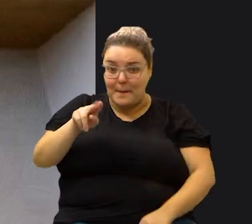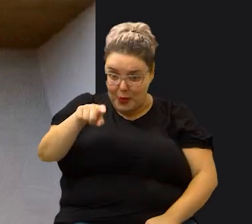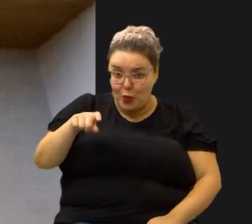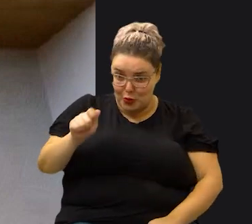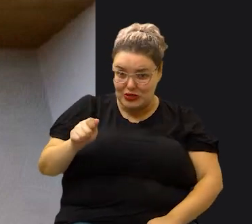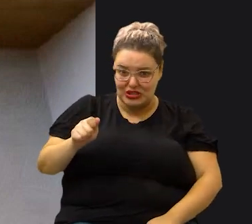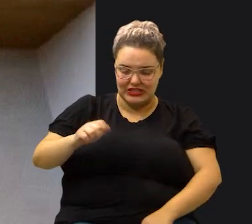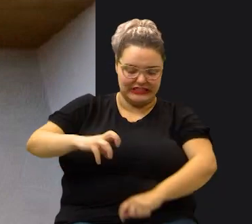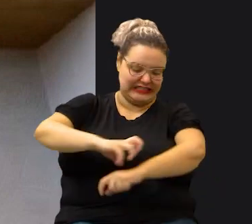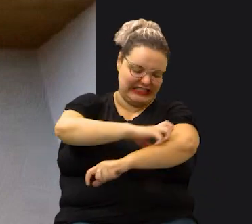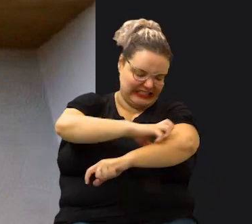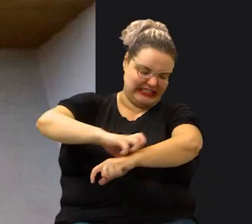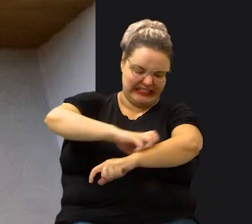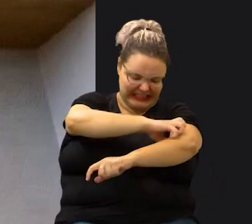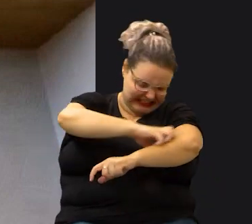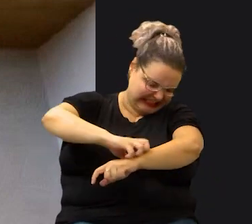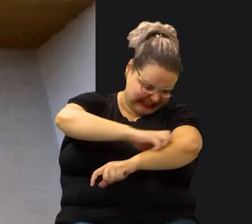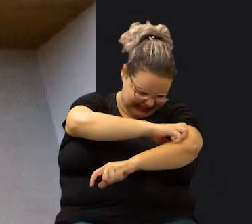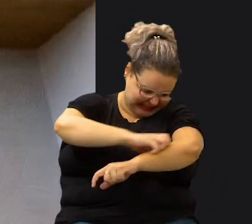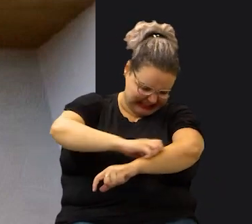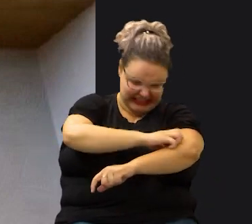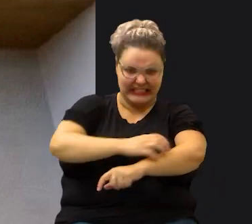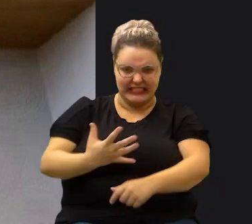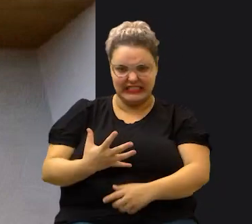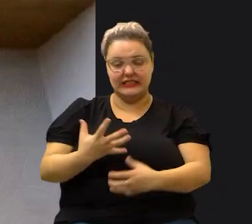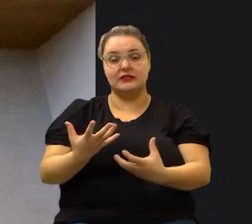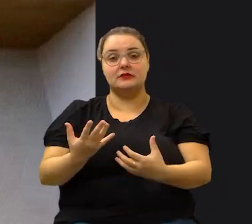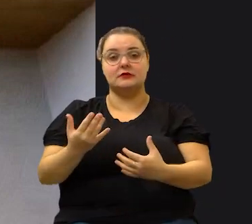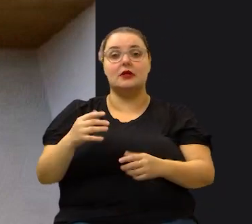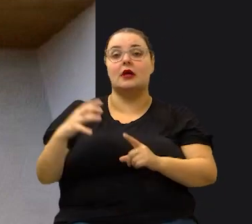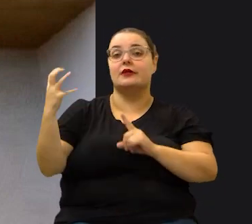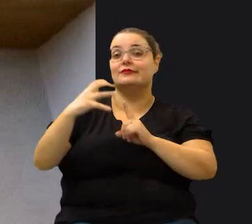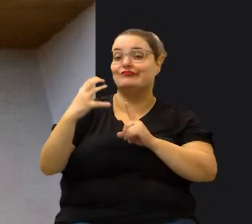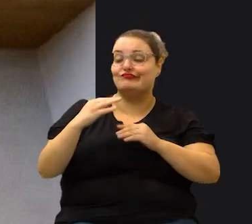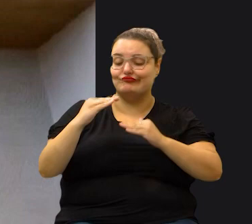elas fazem isso. Então, porque a gente acaba afetando o